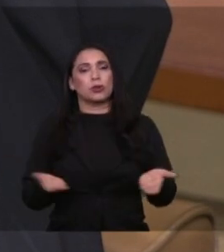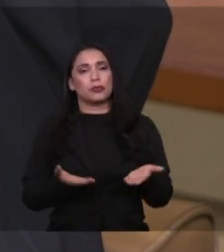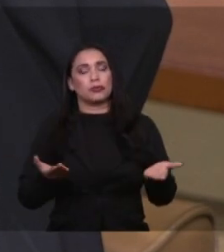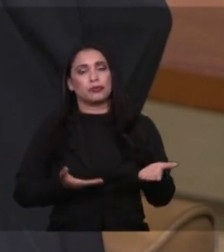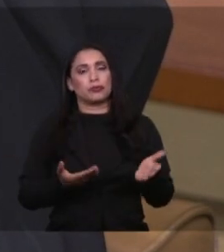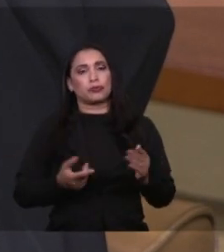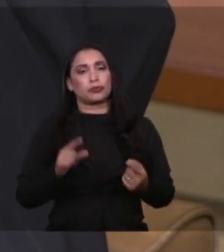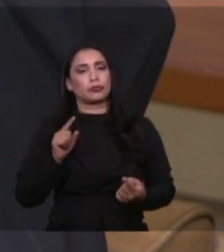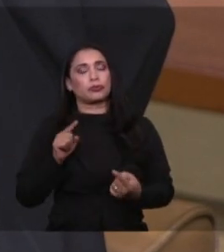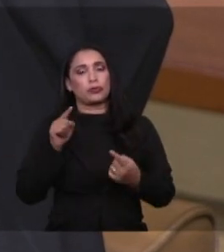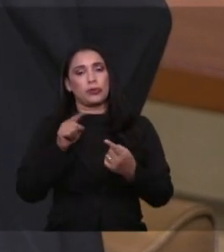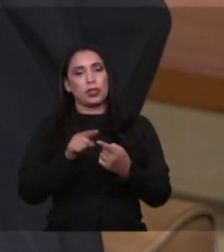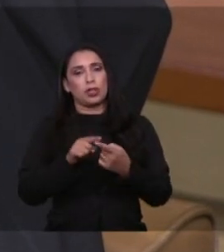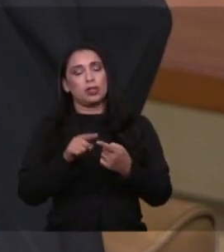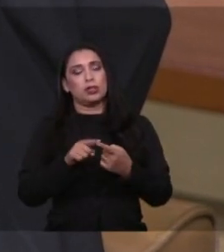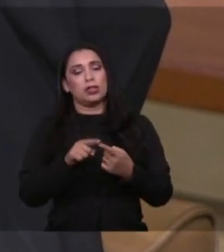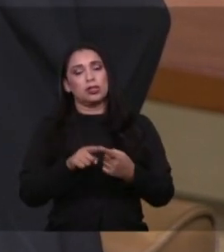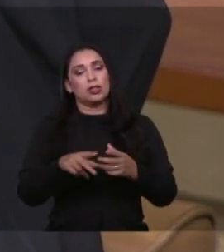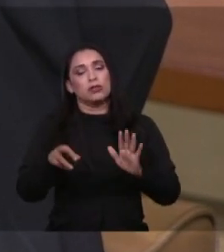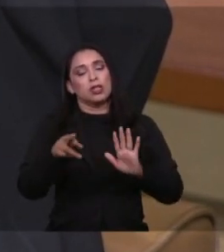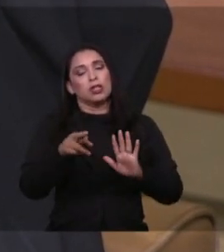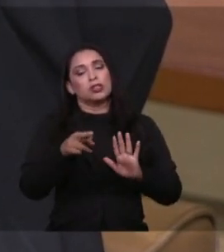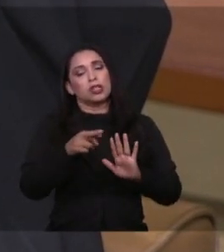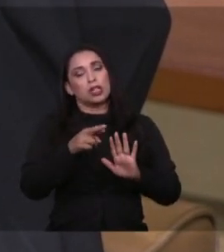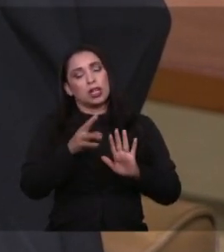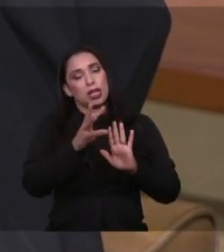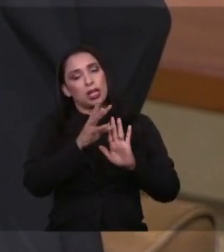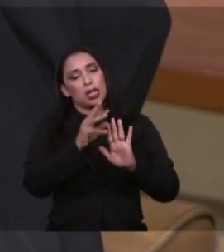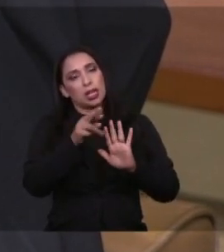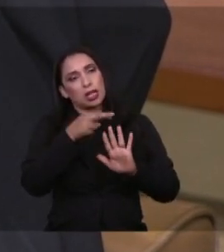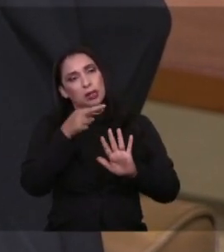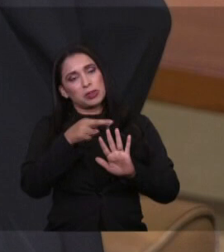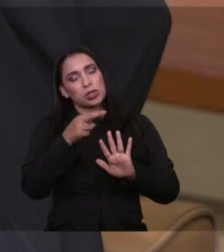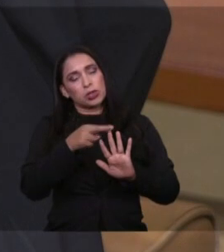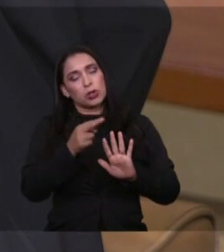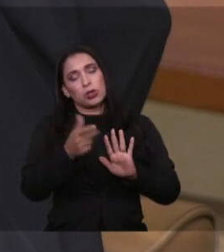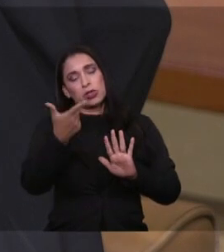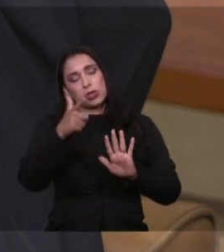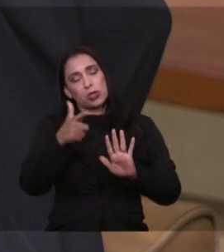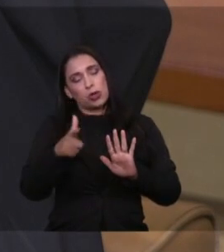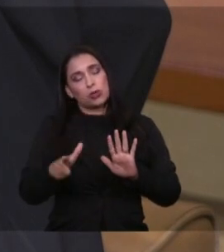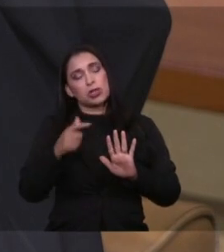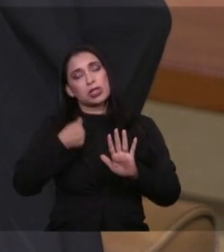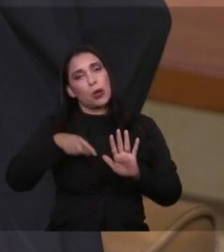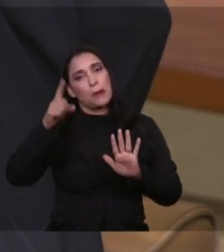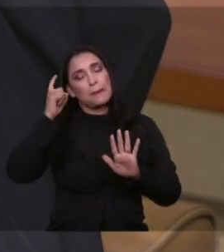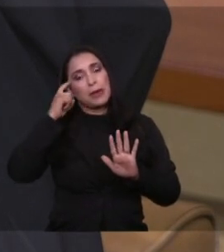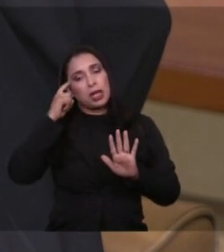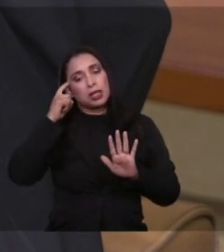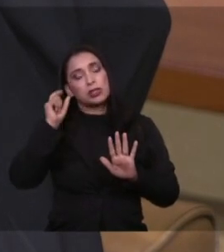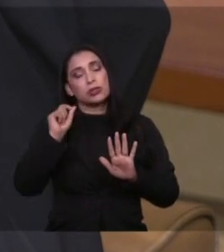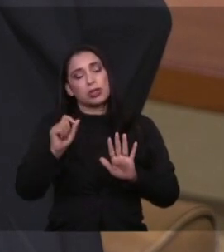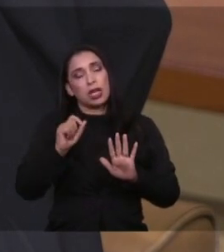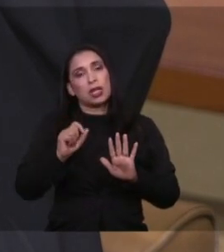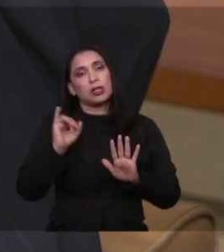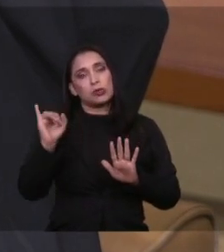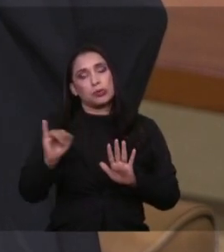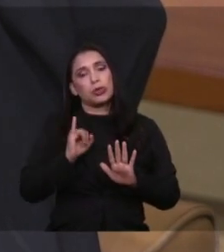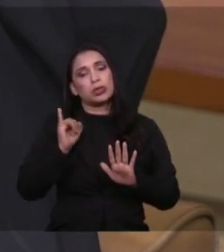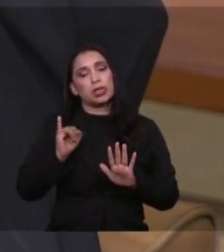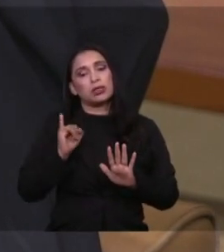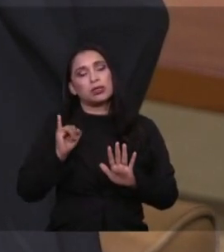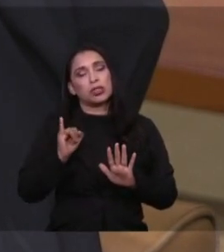a propositura de reclamações e outros desdobramentos, eu acho que seria importante fazer esse esclarecimento